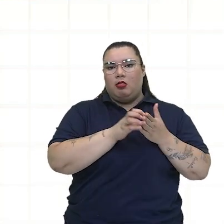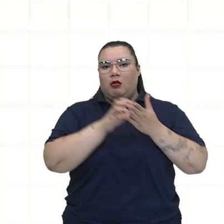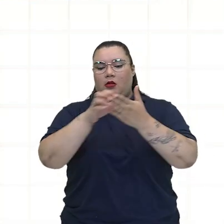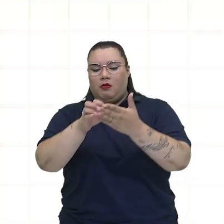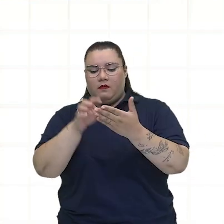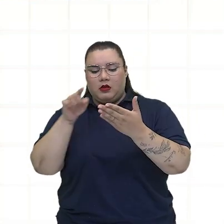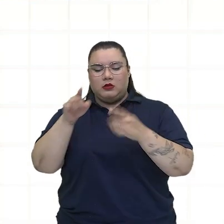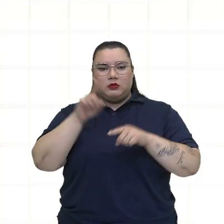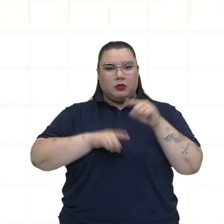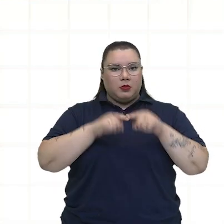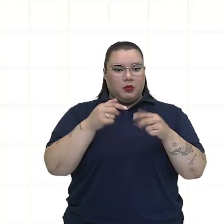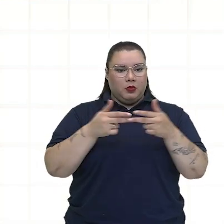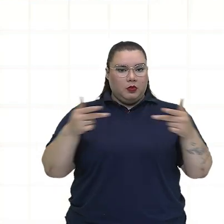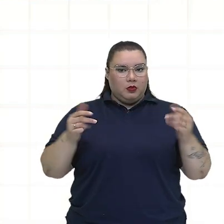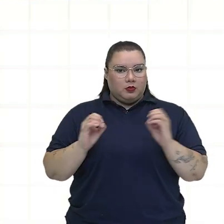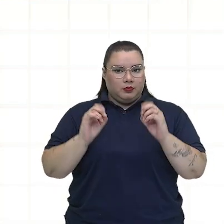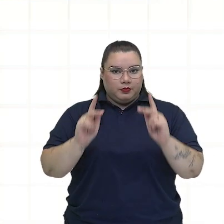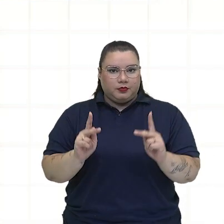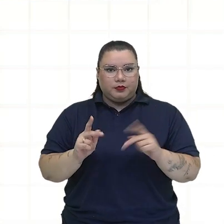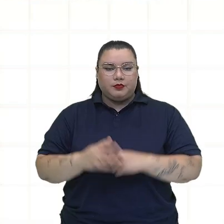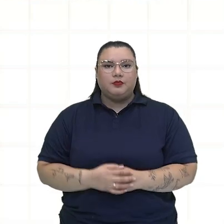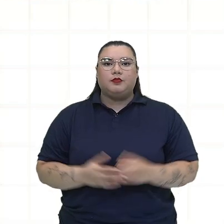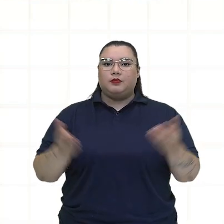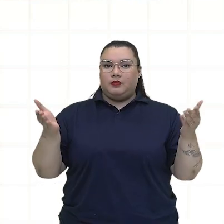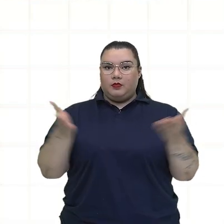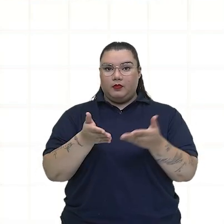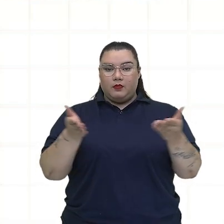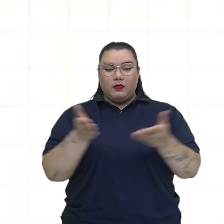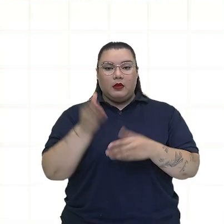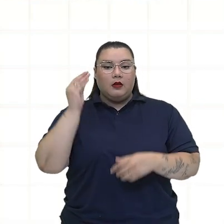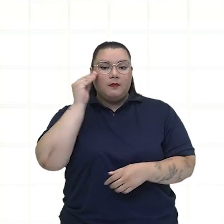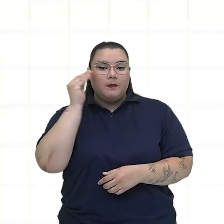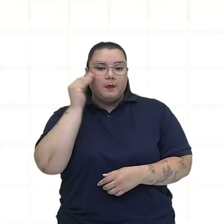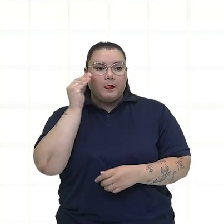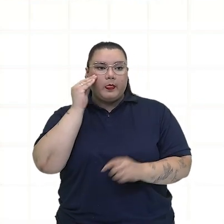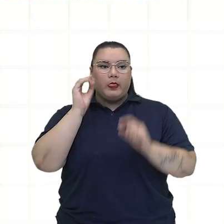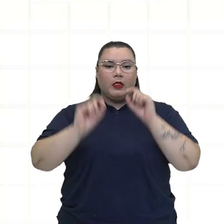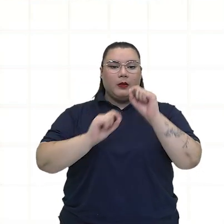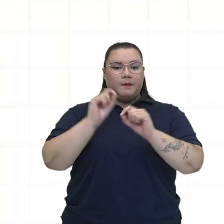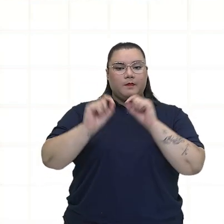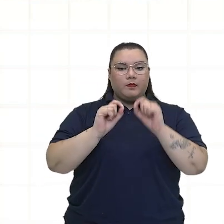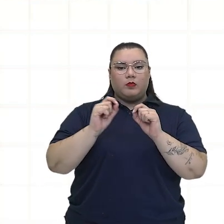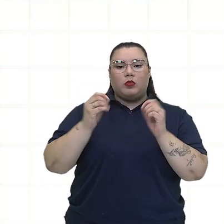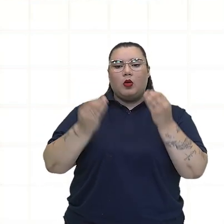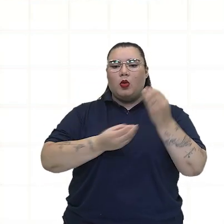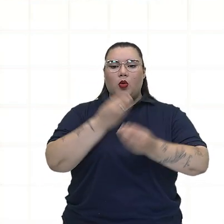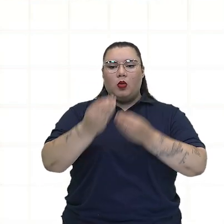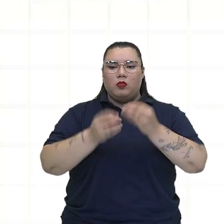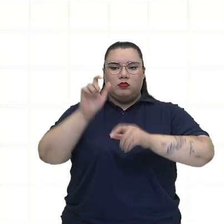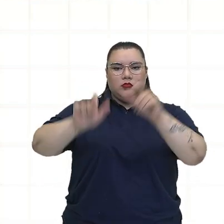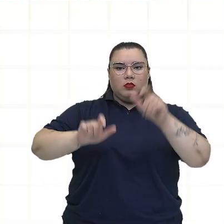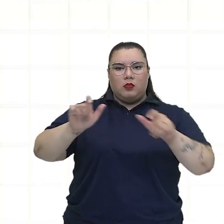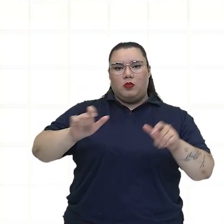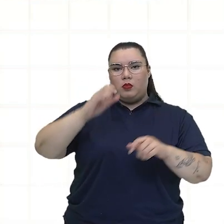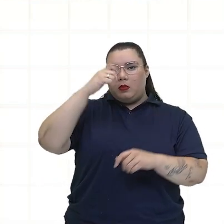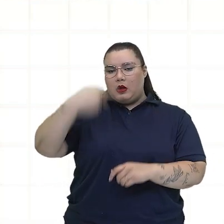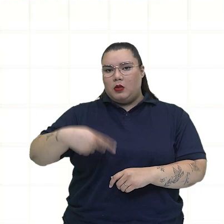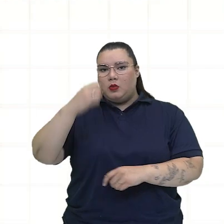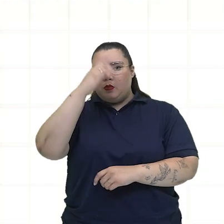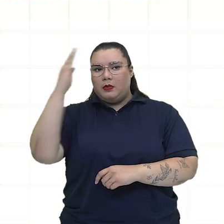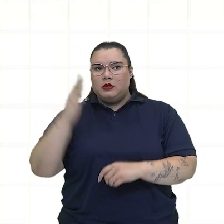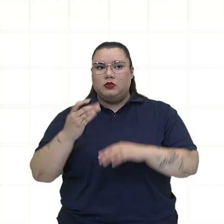desse produto, tá? E a gente vai agora ver um pouco da realidade dos pescadores do